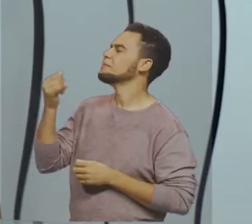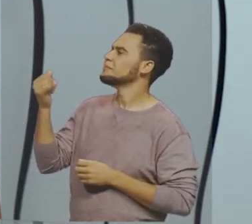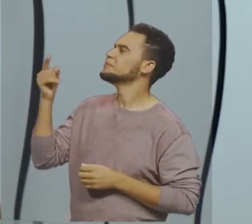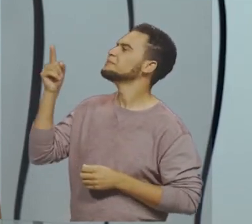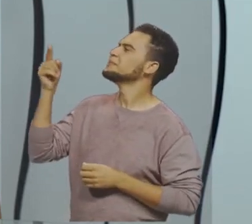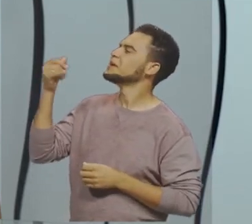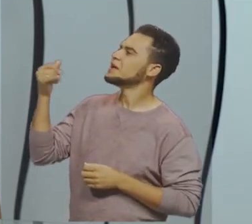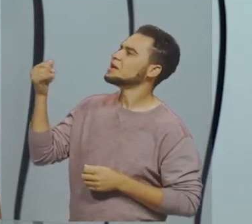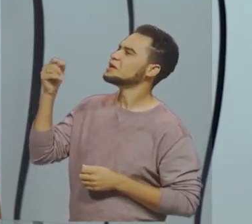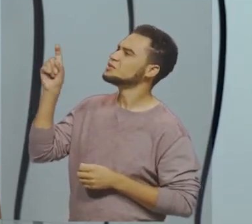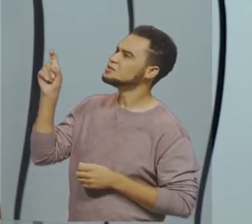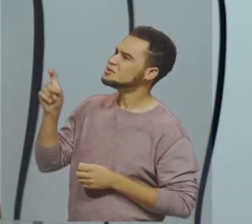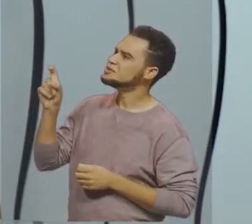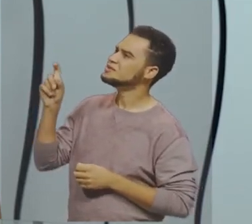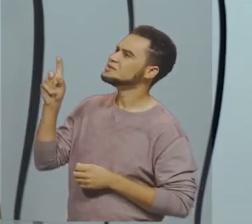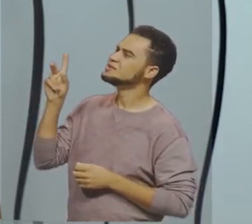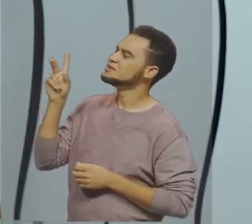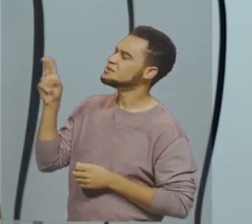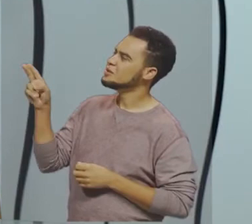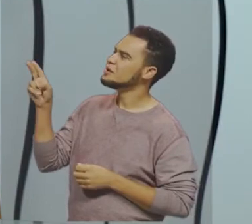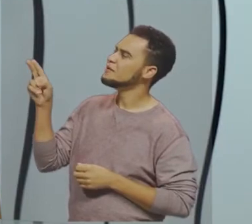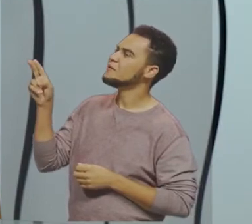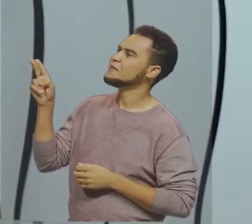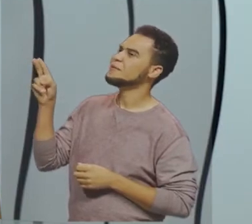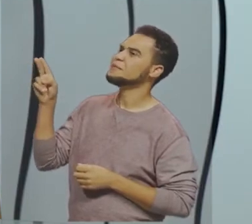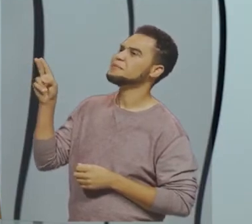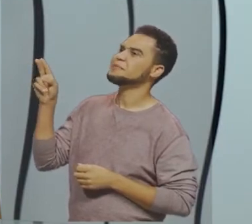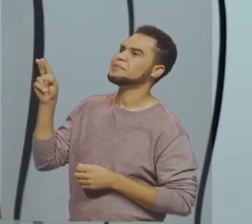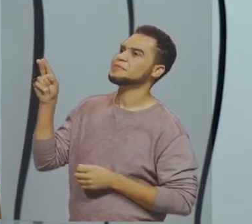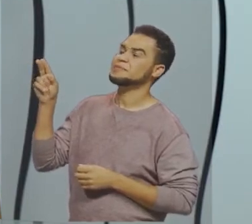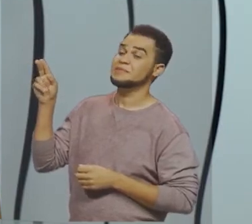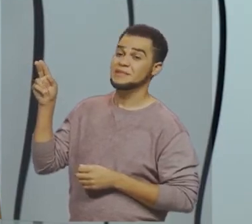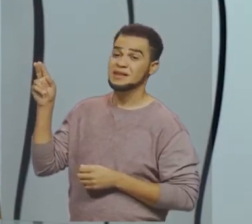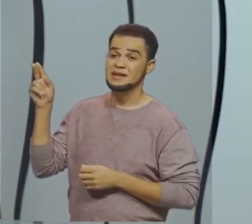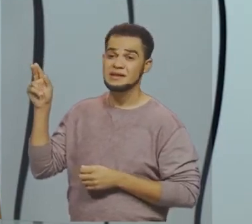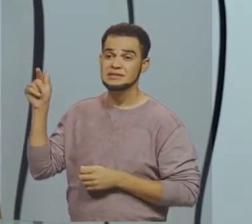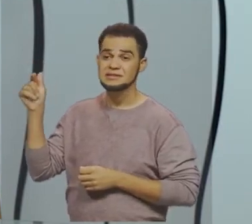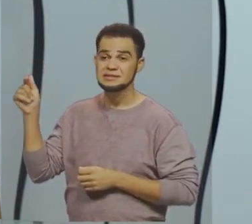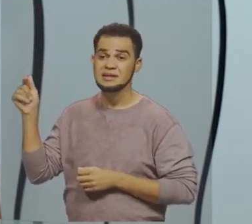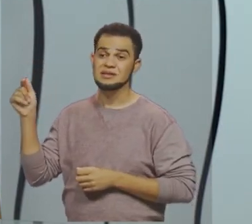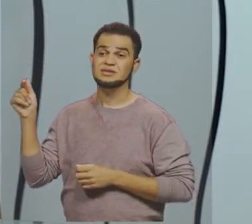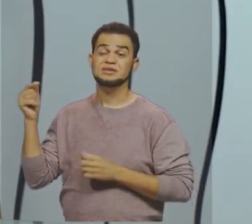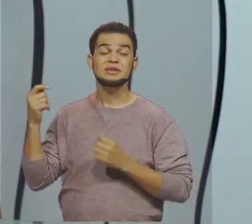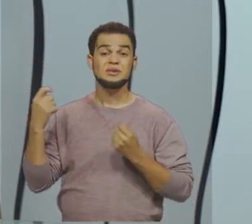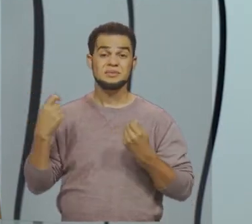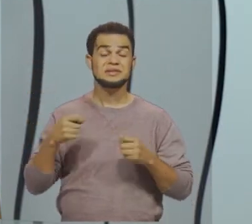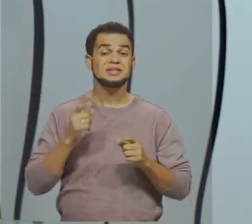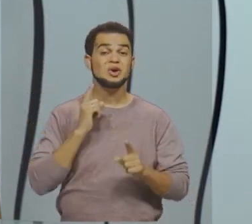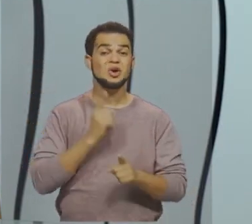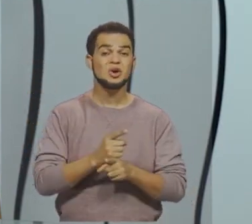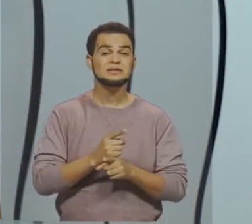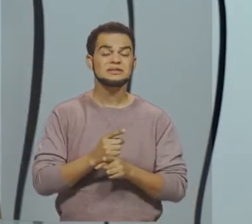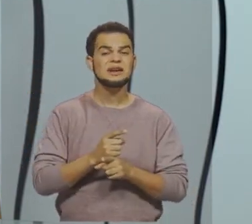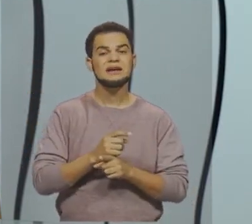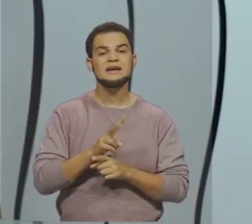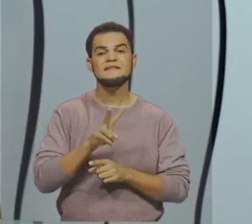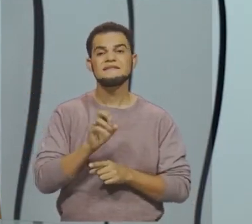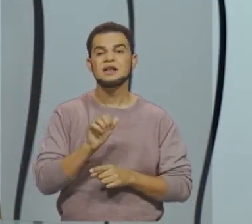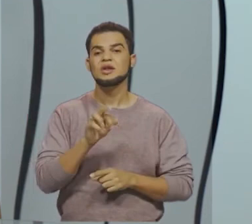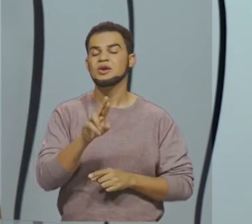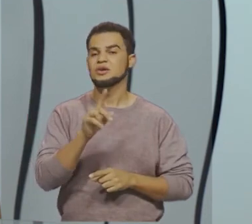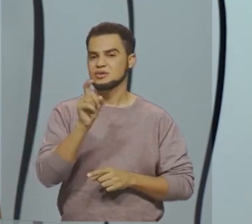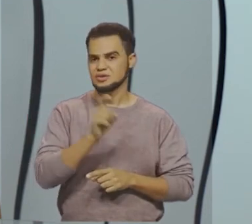vai ser igual, estou querendo encontrar o valor de x. Sempre na resposta de uma